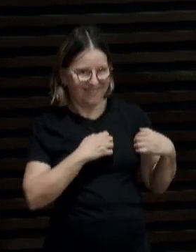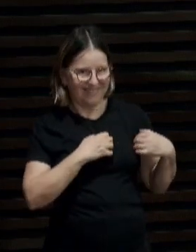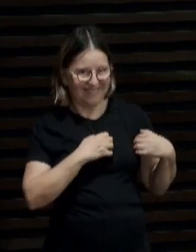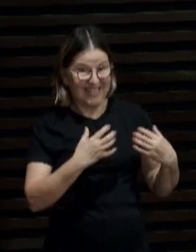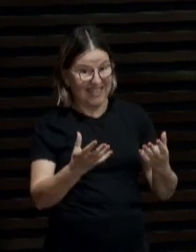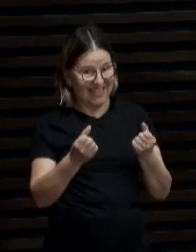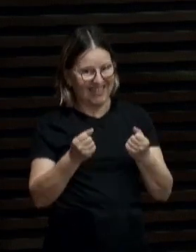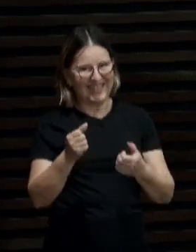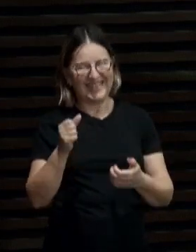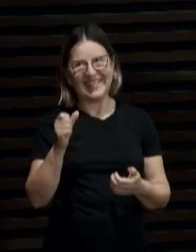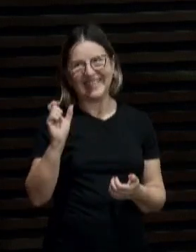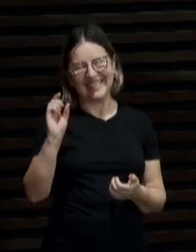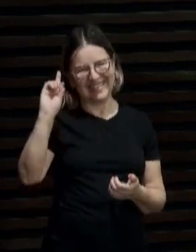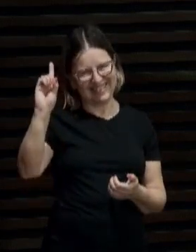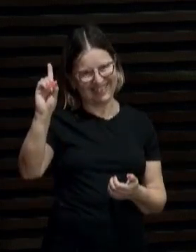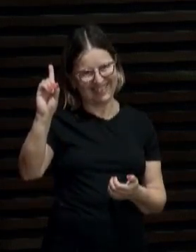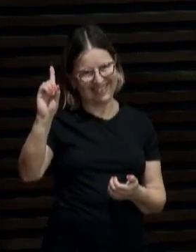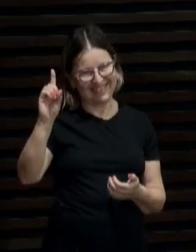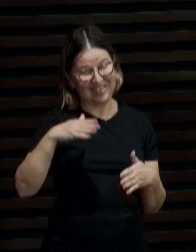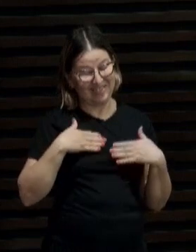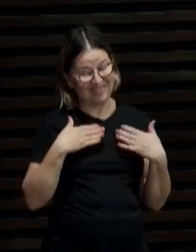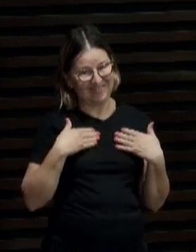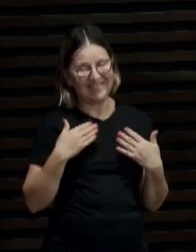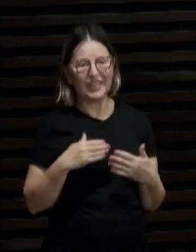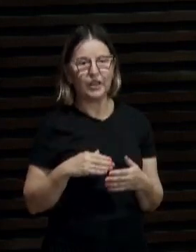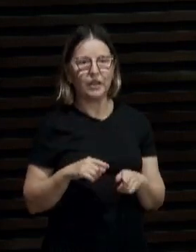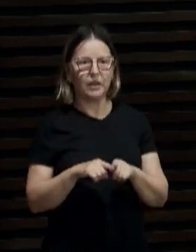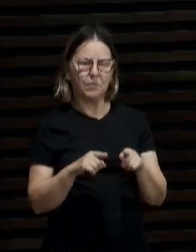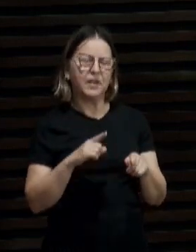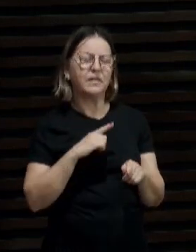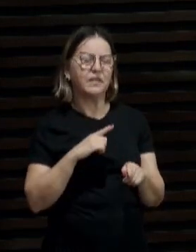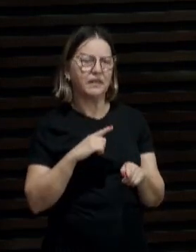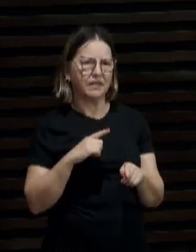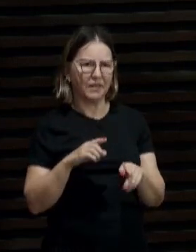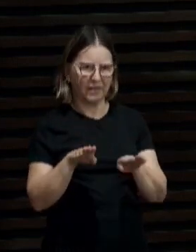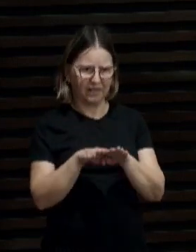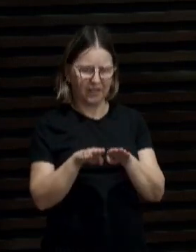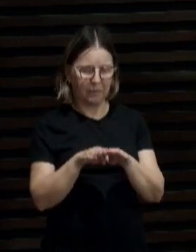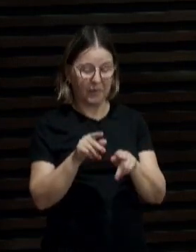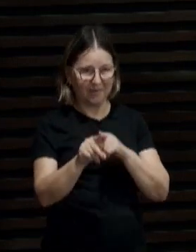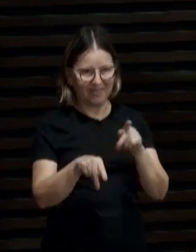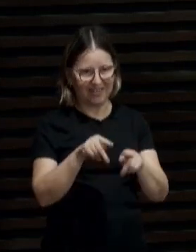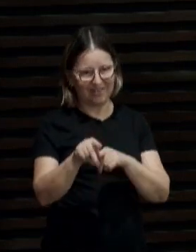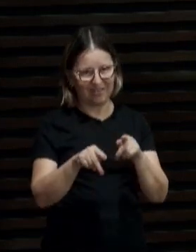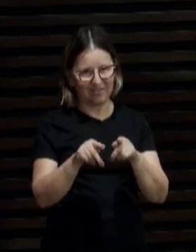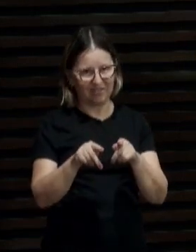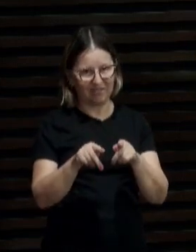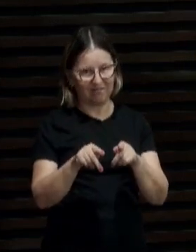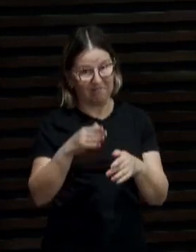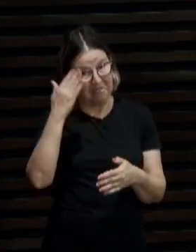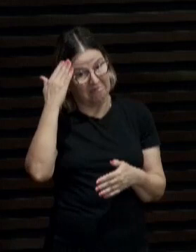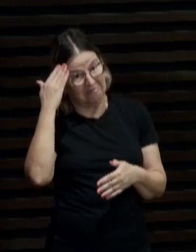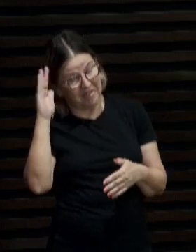receber de bom grado, né? Tomar para si, mas também haverá aqueles, não sei se